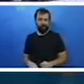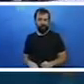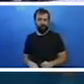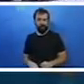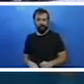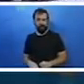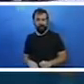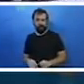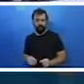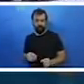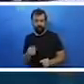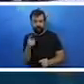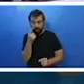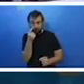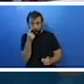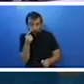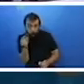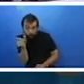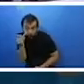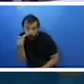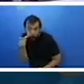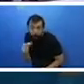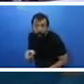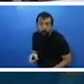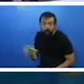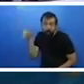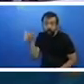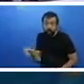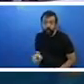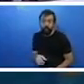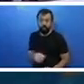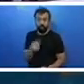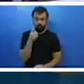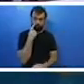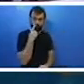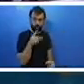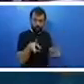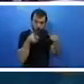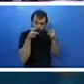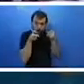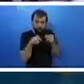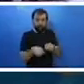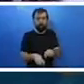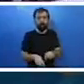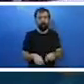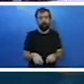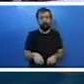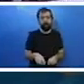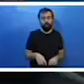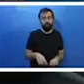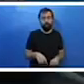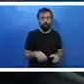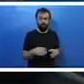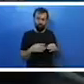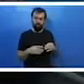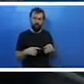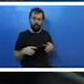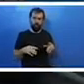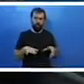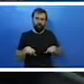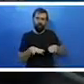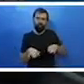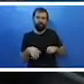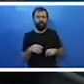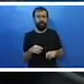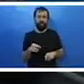Só que alguém da equipe do rei começou a notar. Ora, pois, que movimentação é essa no